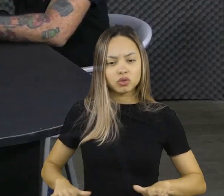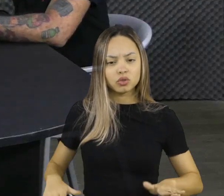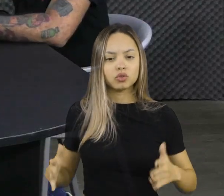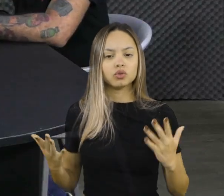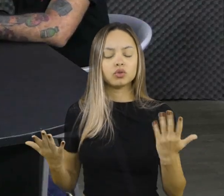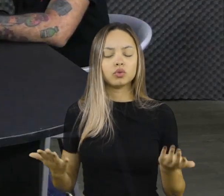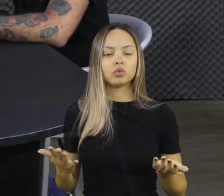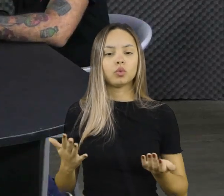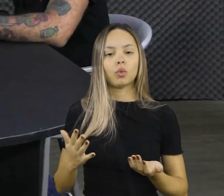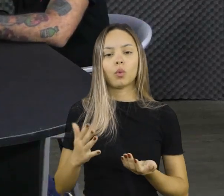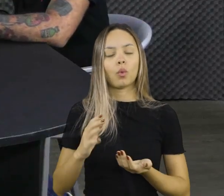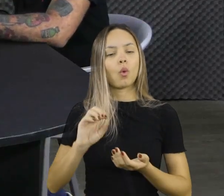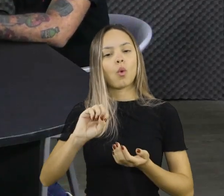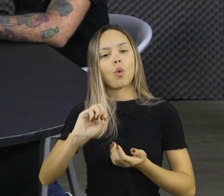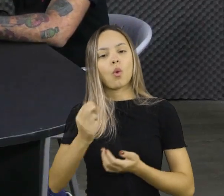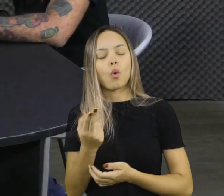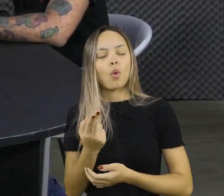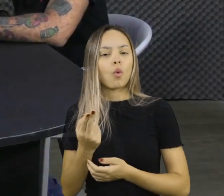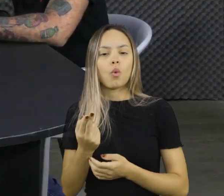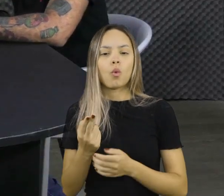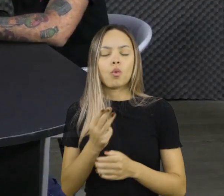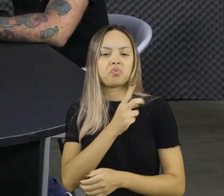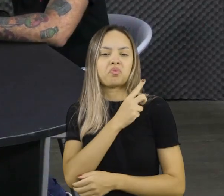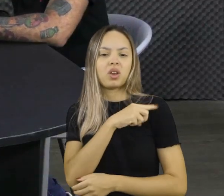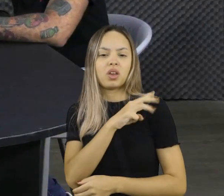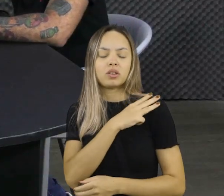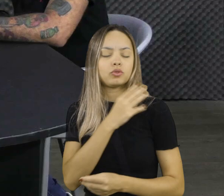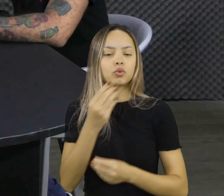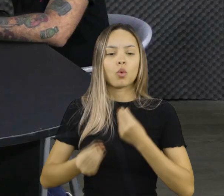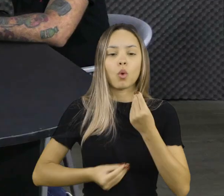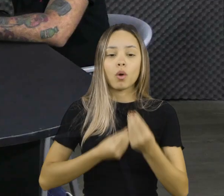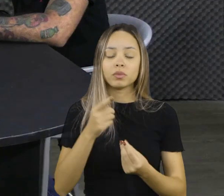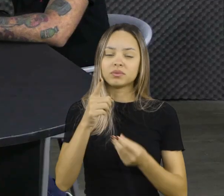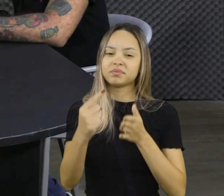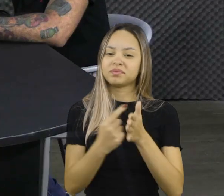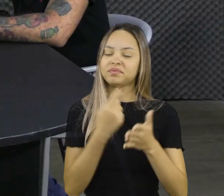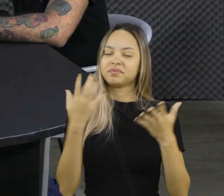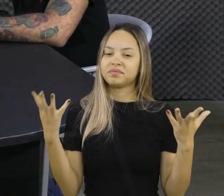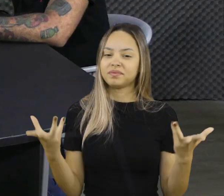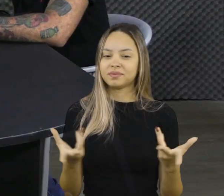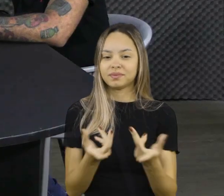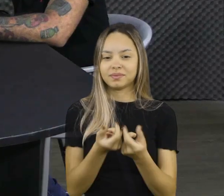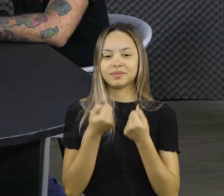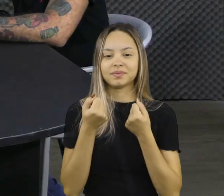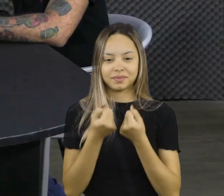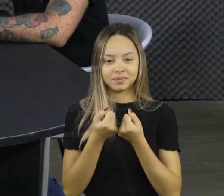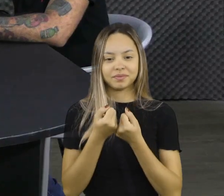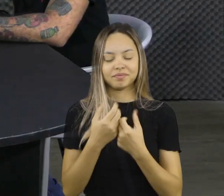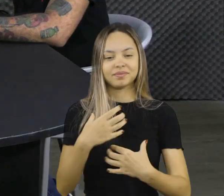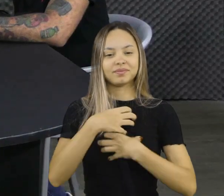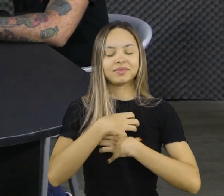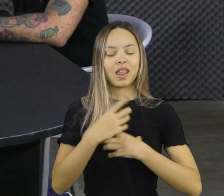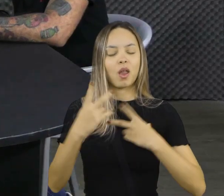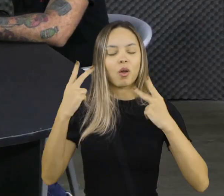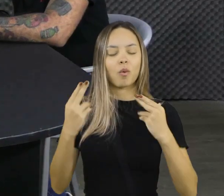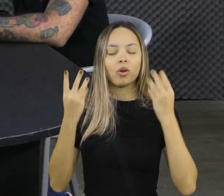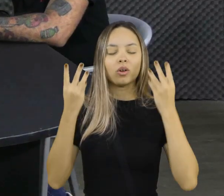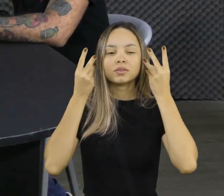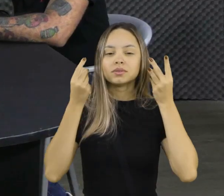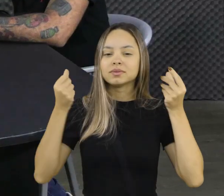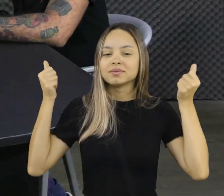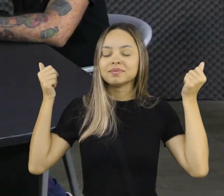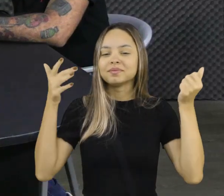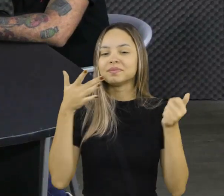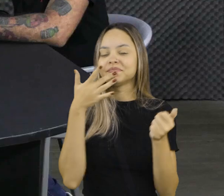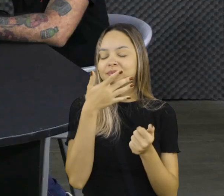infantil, ensino fundamental, ensino médio? Que pergunta maravilhosa, música para os meus ouvidos. Gente,